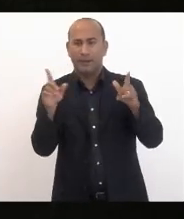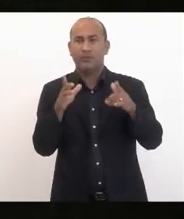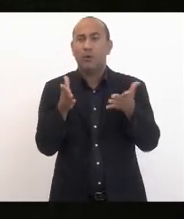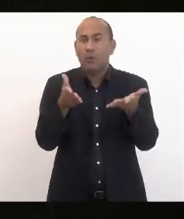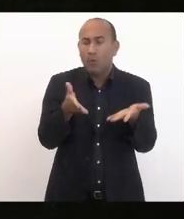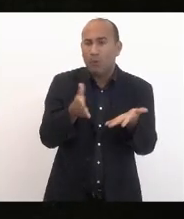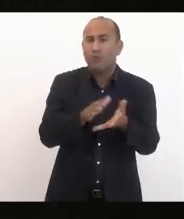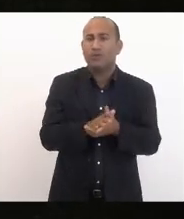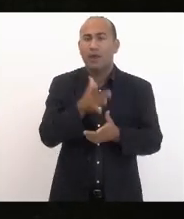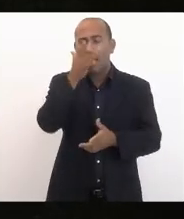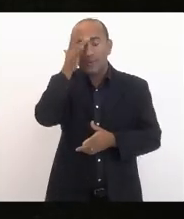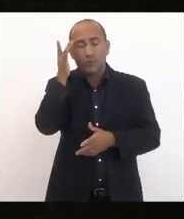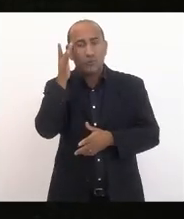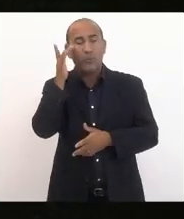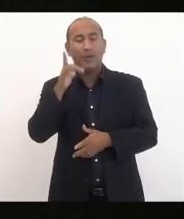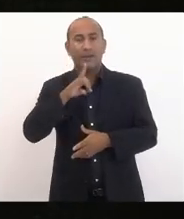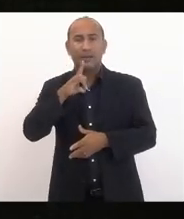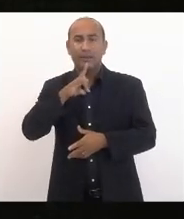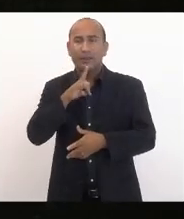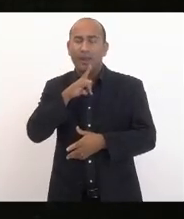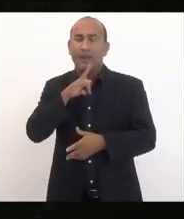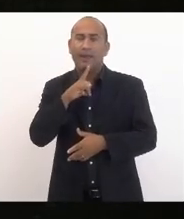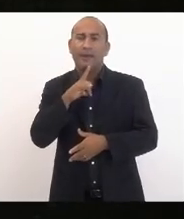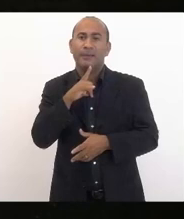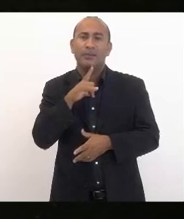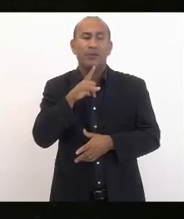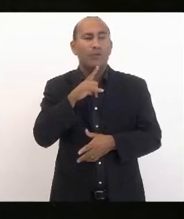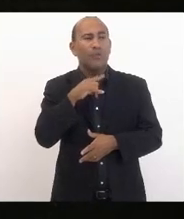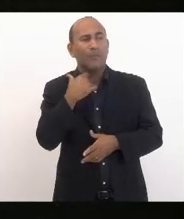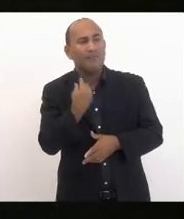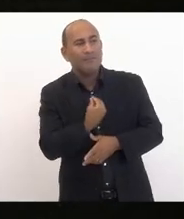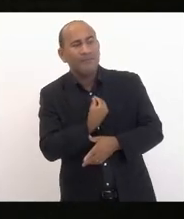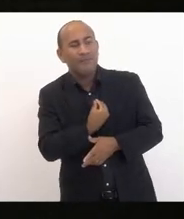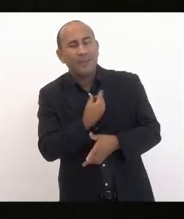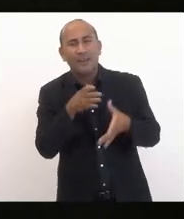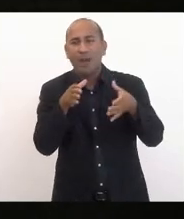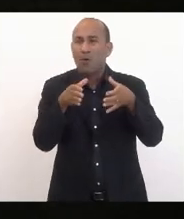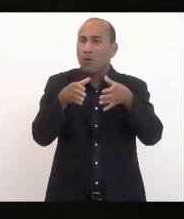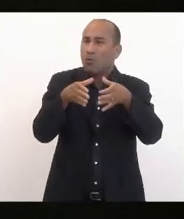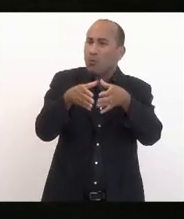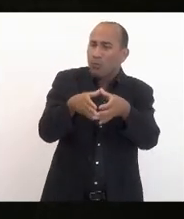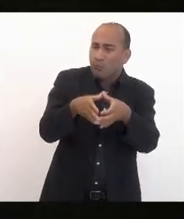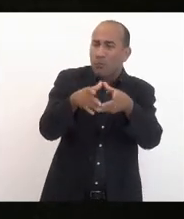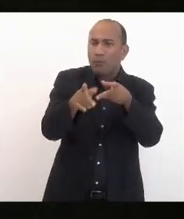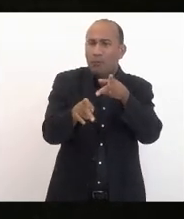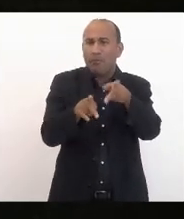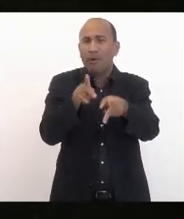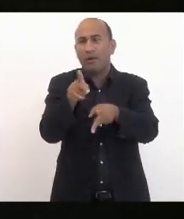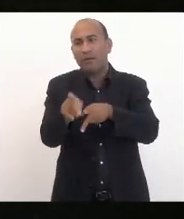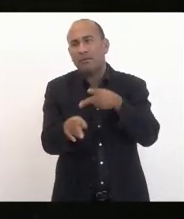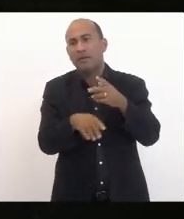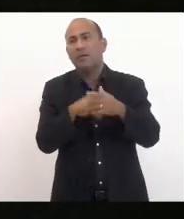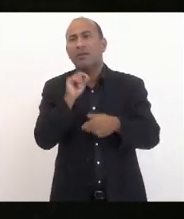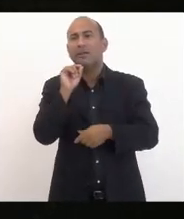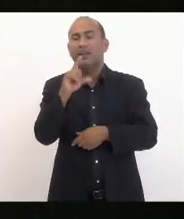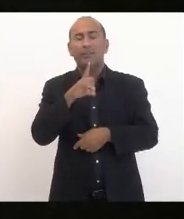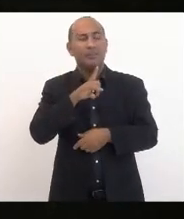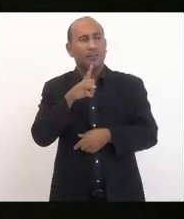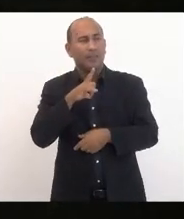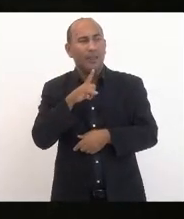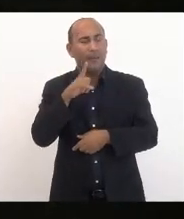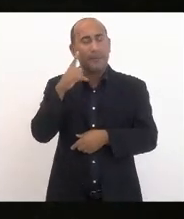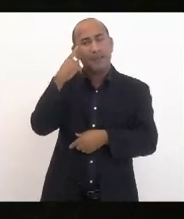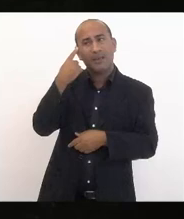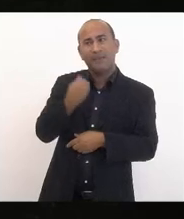hoje, a pessoa que tem uma expectativa de vida, o grupo populacional que tem expectativa de